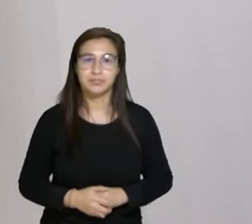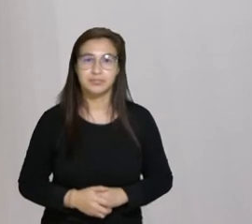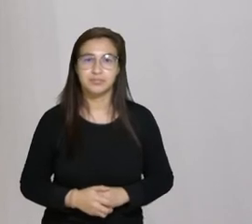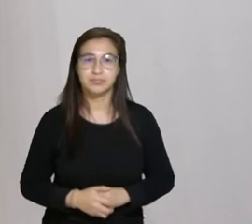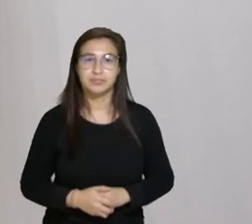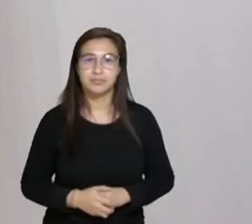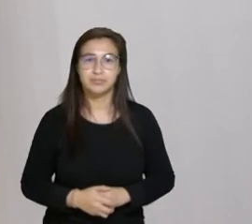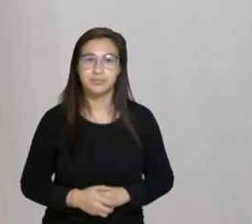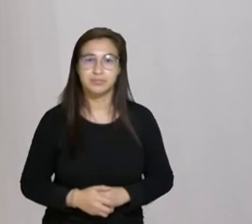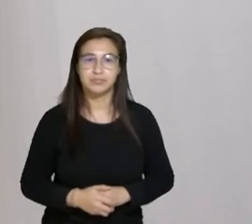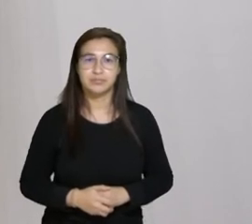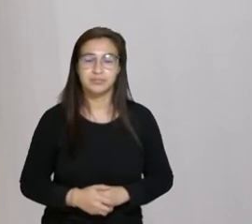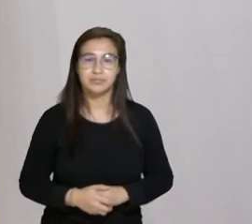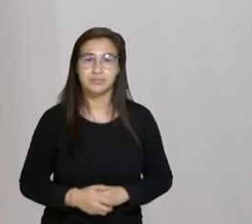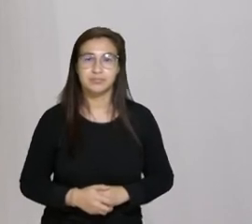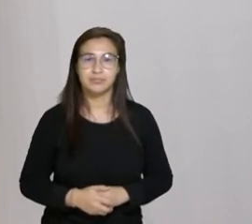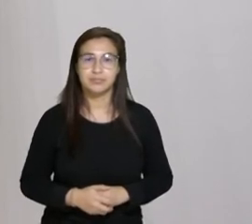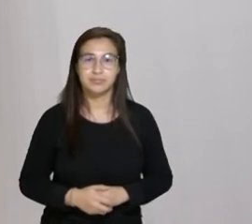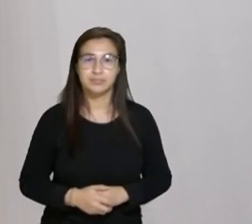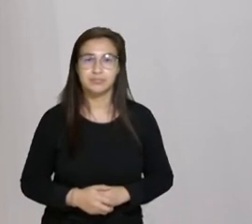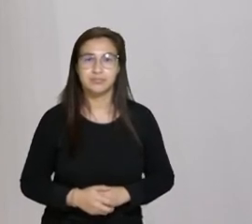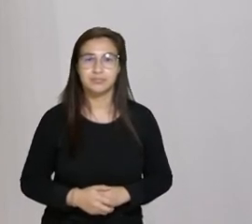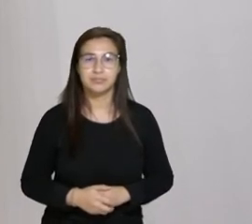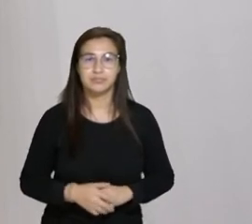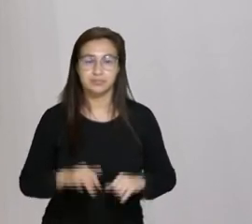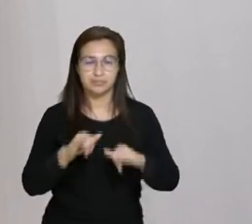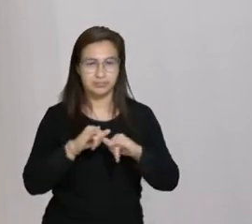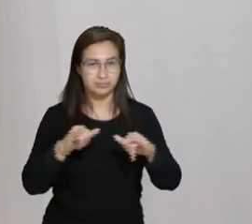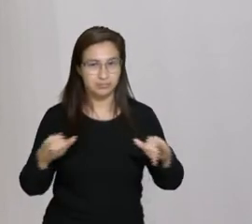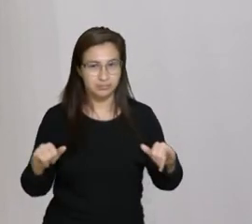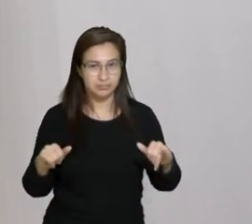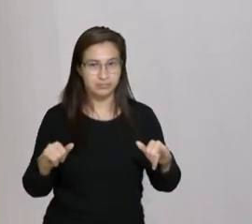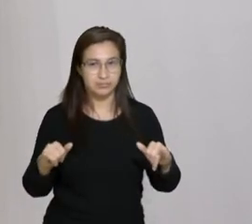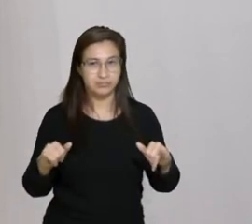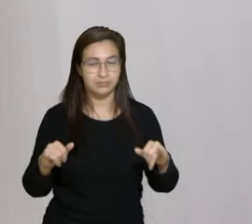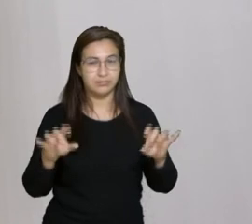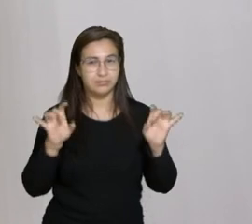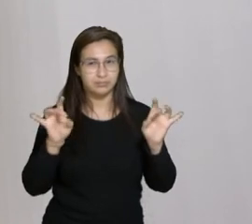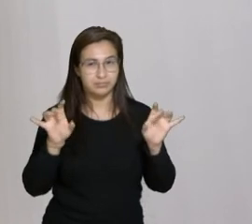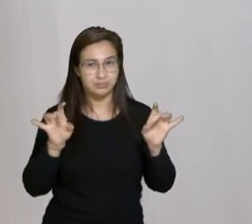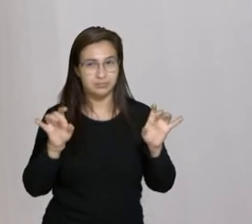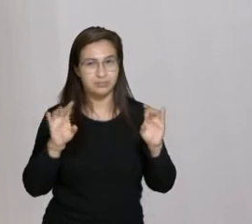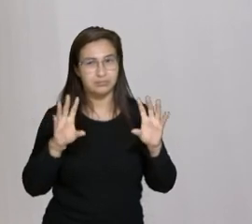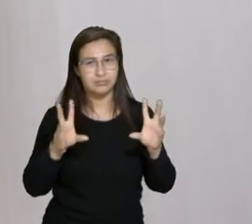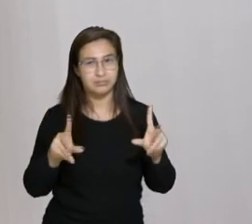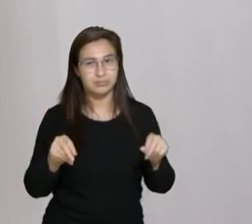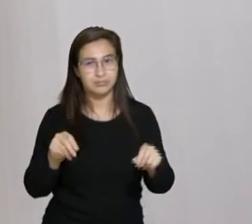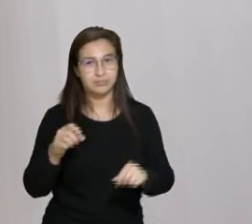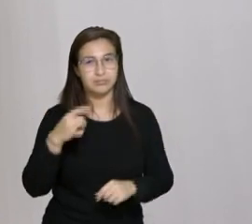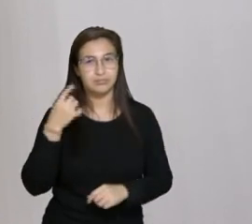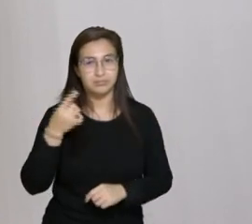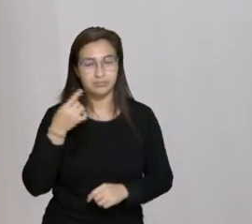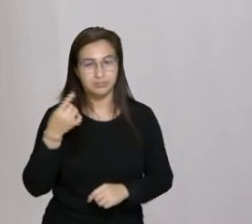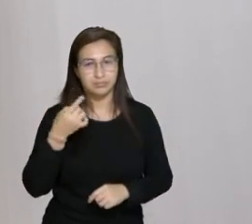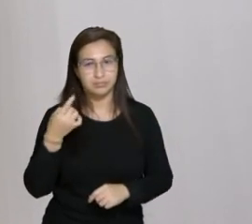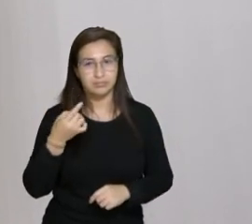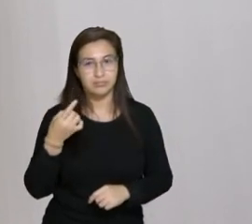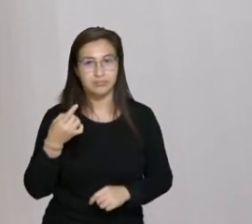aqui um pouco assim o agradecimento especial a todos os deputados que